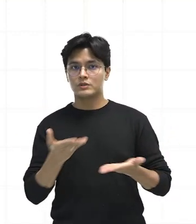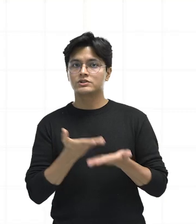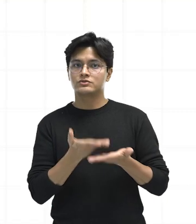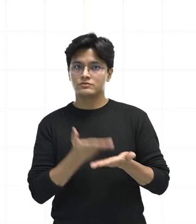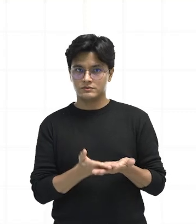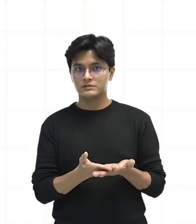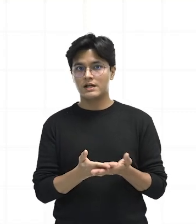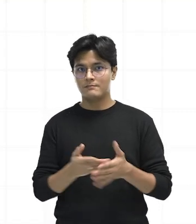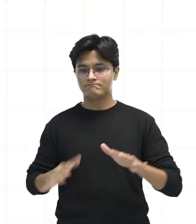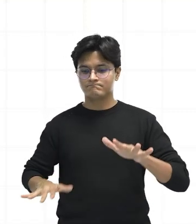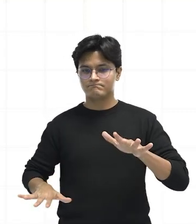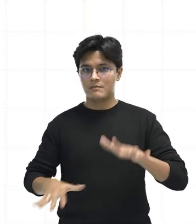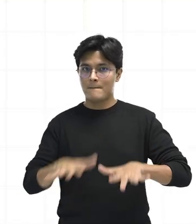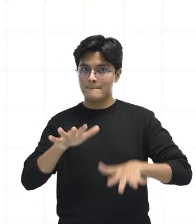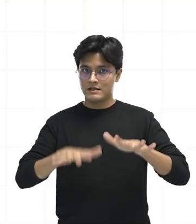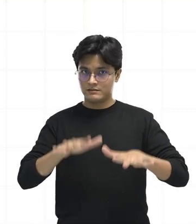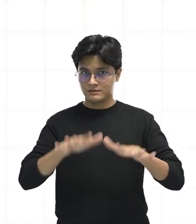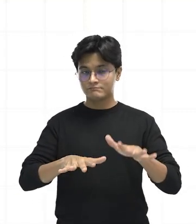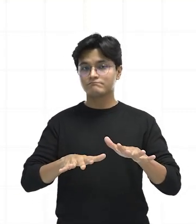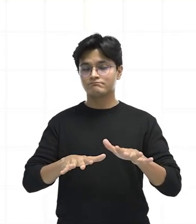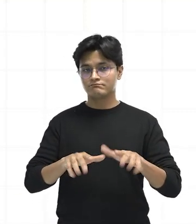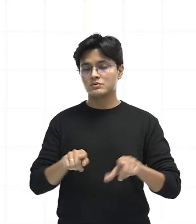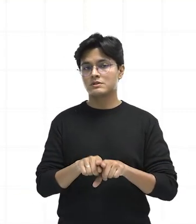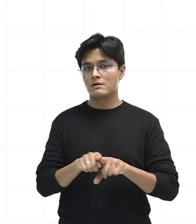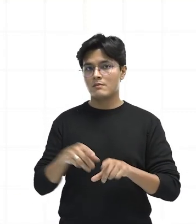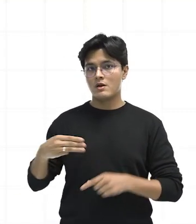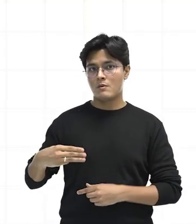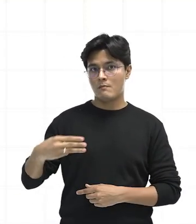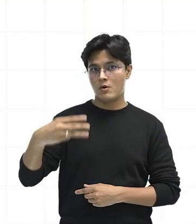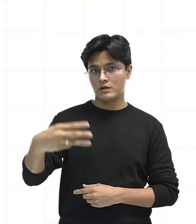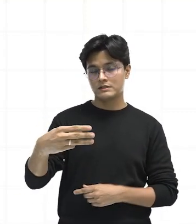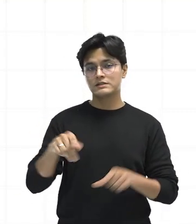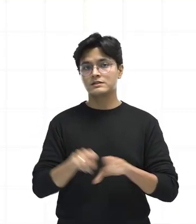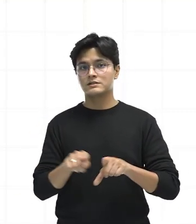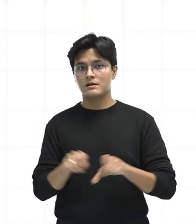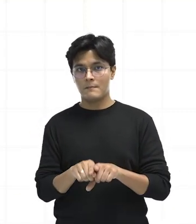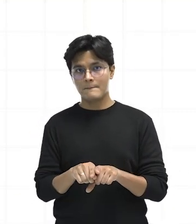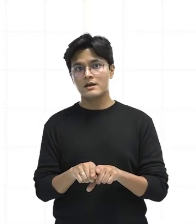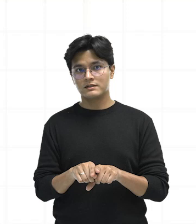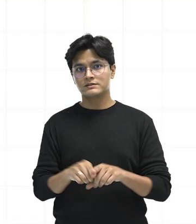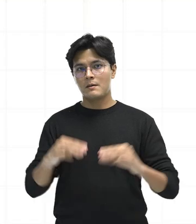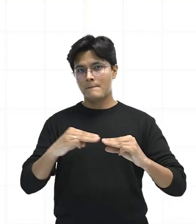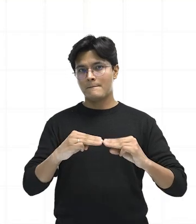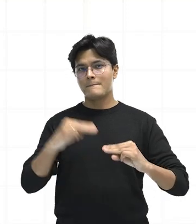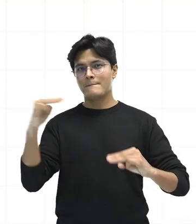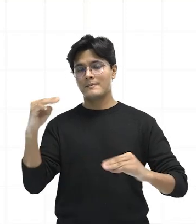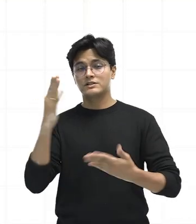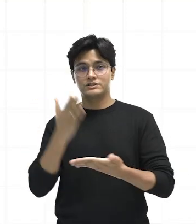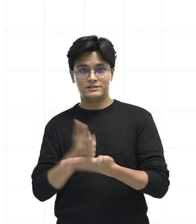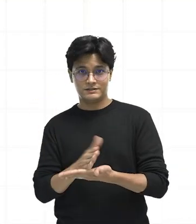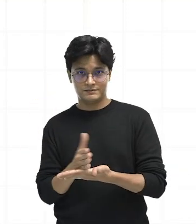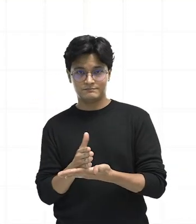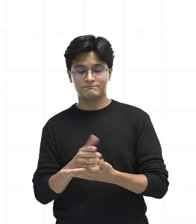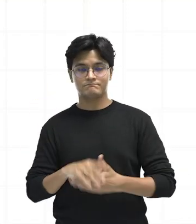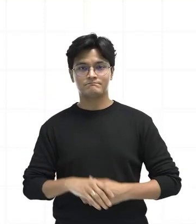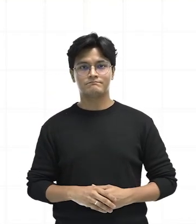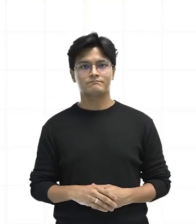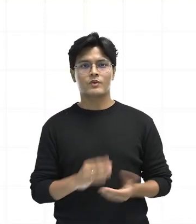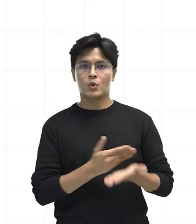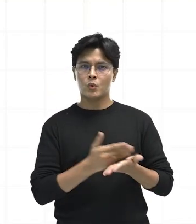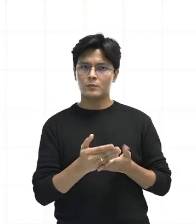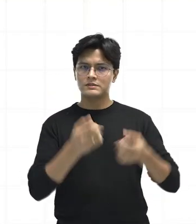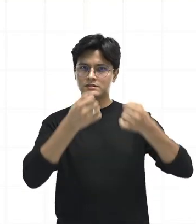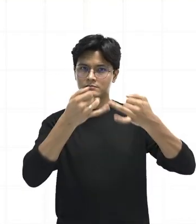média aritmética, a moda e a mediana. Tudo bem? Então vamos começar com a